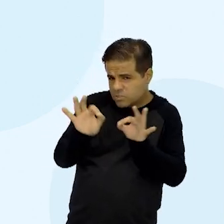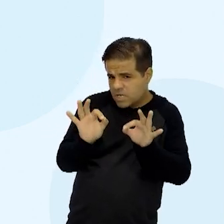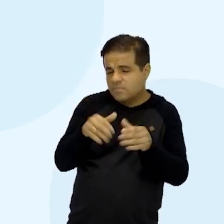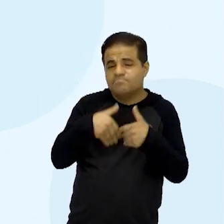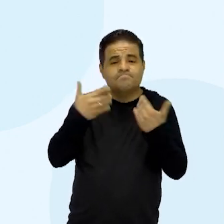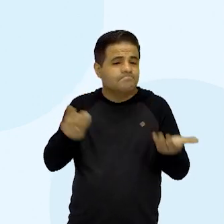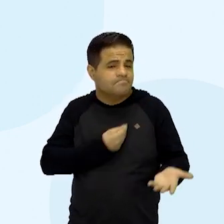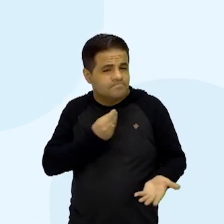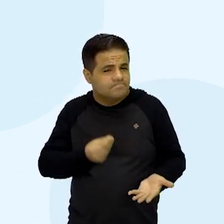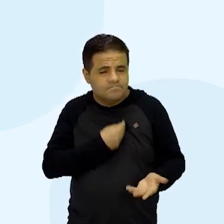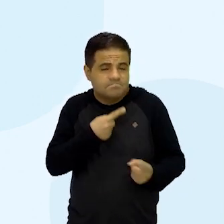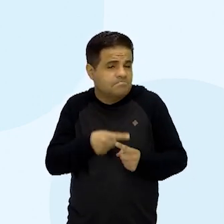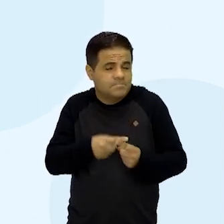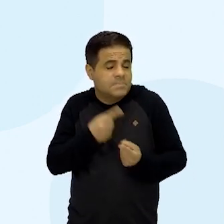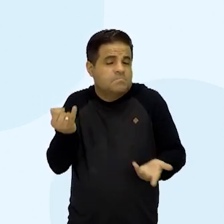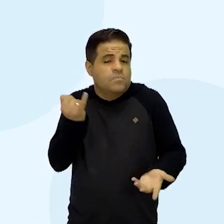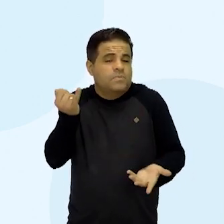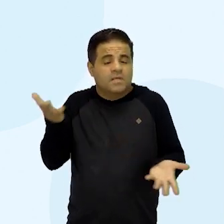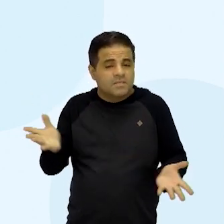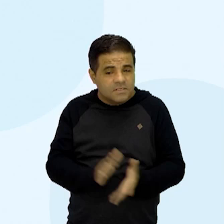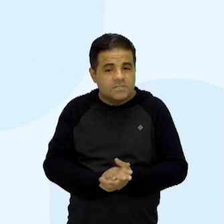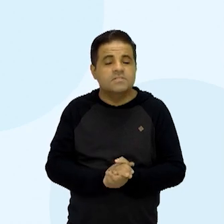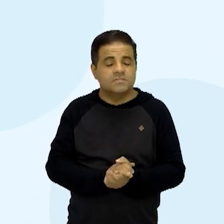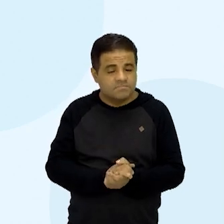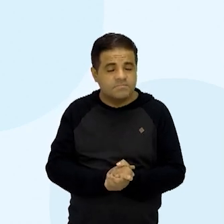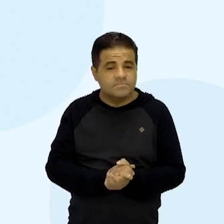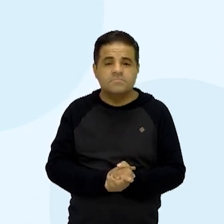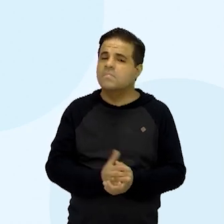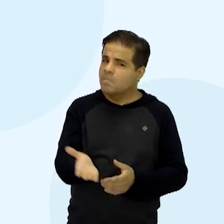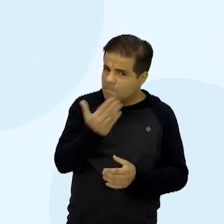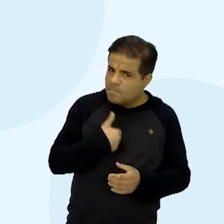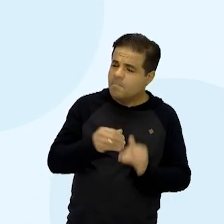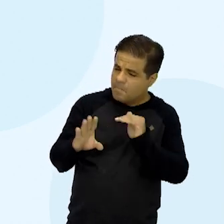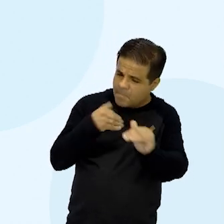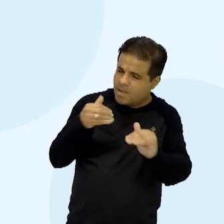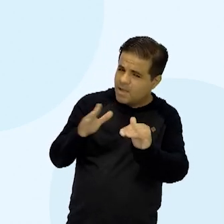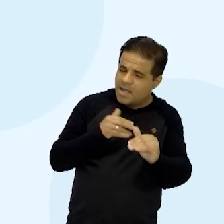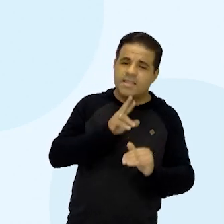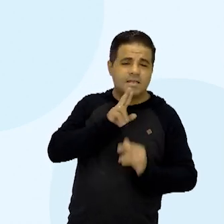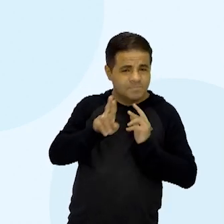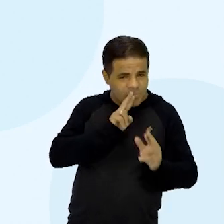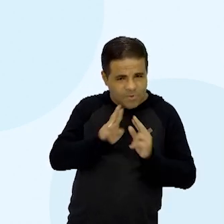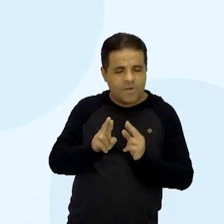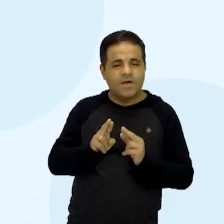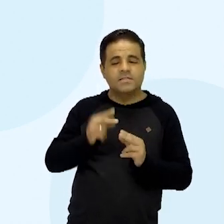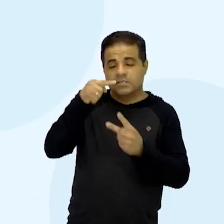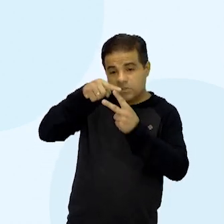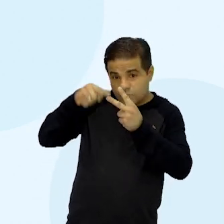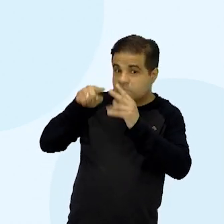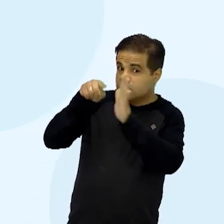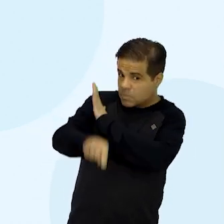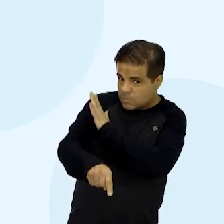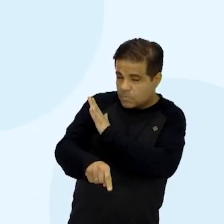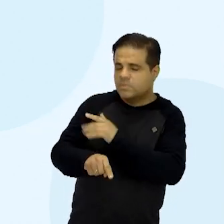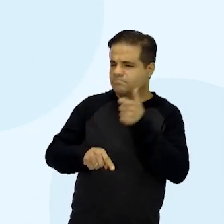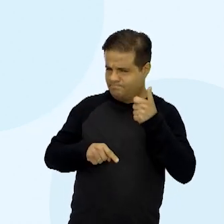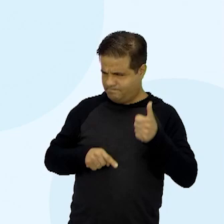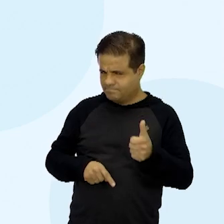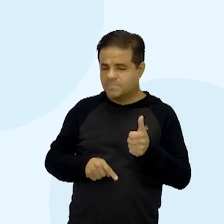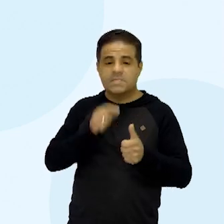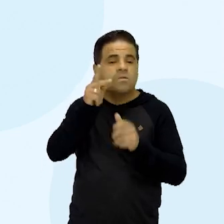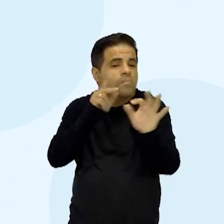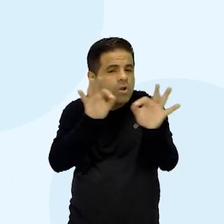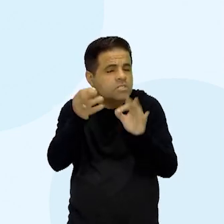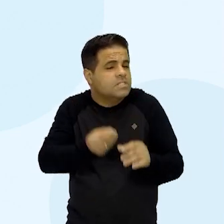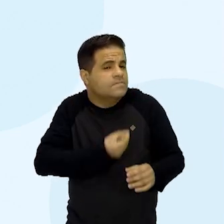para o seu projeto de vida? Ele é? Então, mandem aí para a gente as respostas para essas 2 perguntas, ok? Então, seu projeto